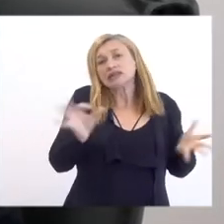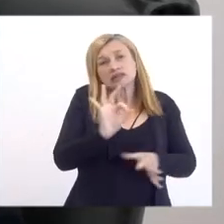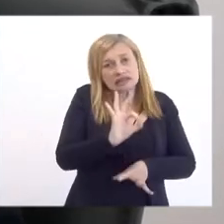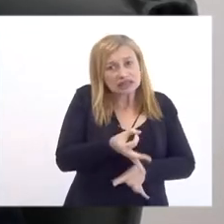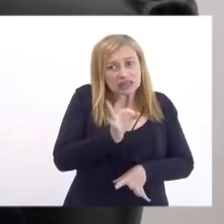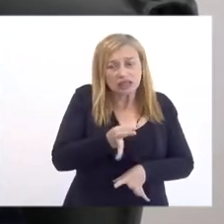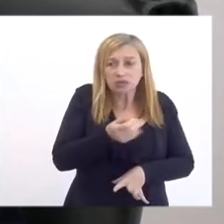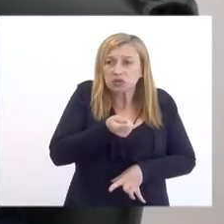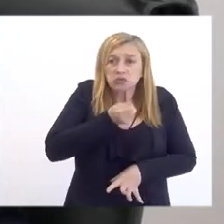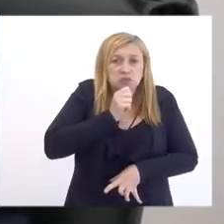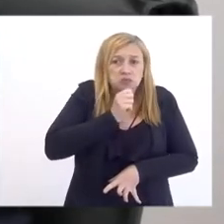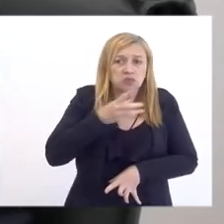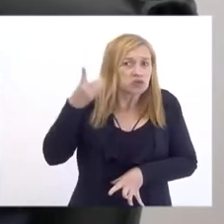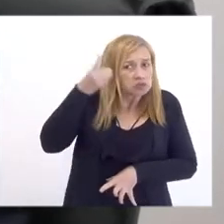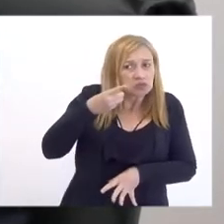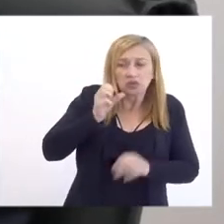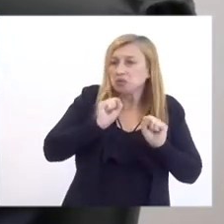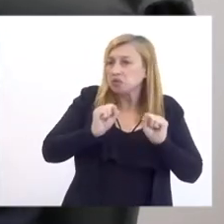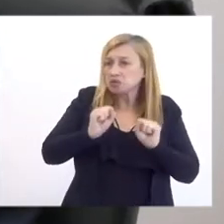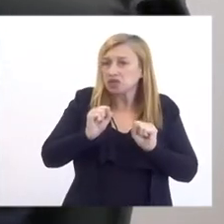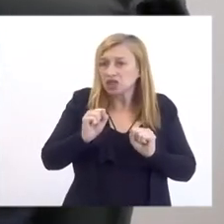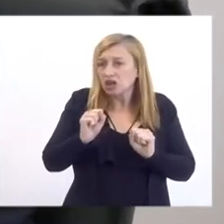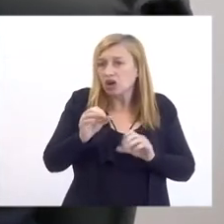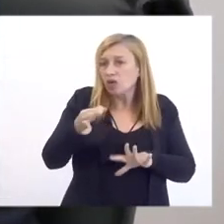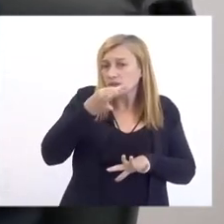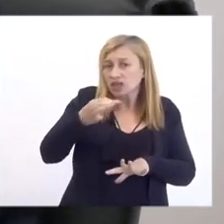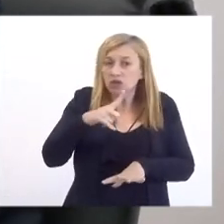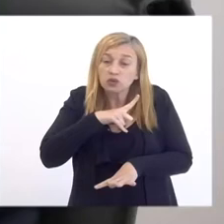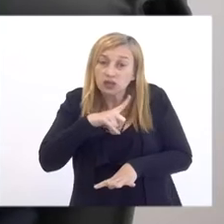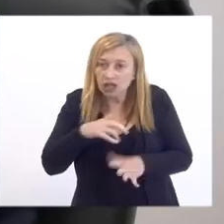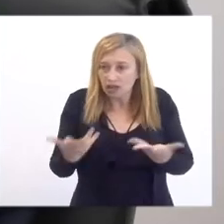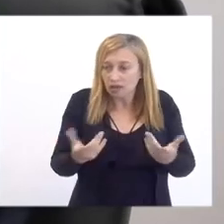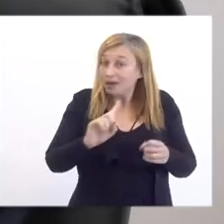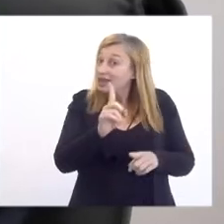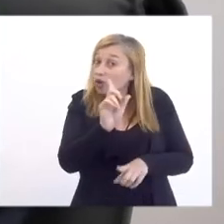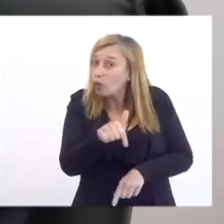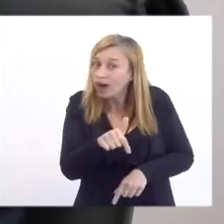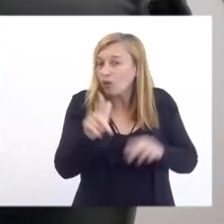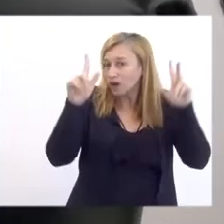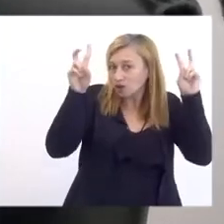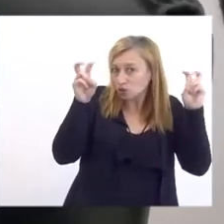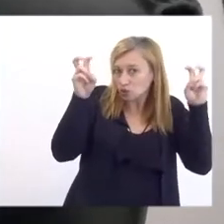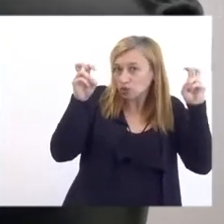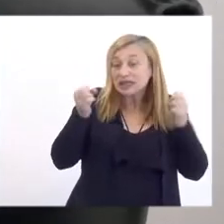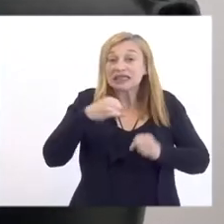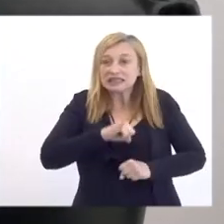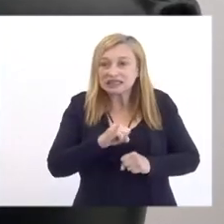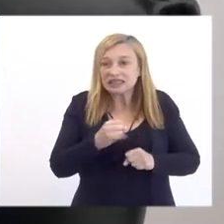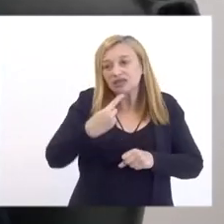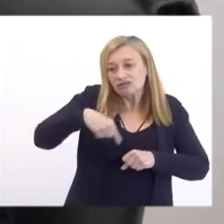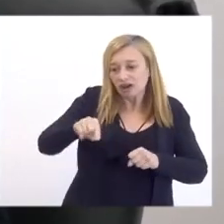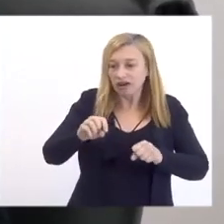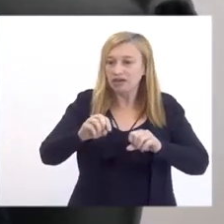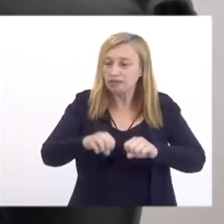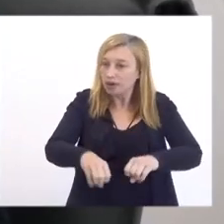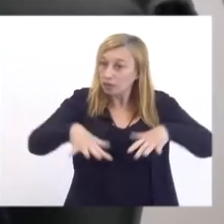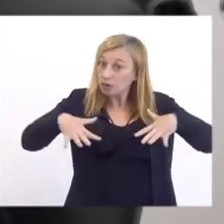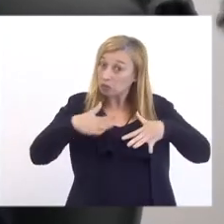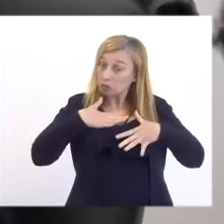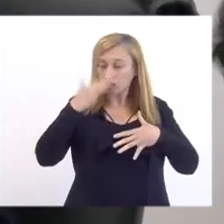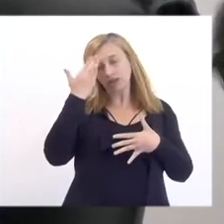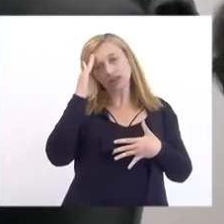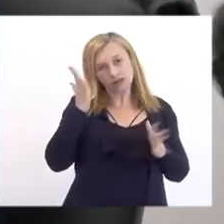obviamente nenhum deputado poderia opinar sobre a peça, o que não é o caso. Se ela é submetida ao plenário, no meu